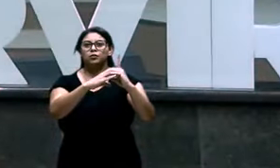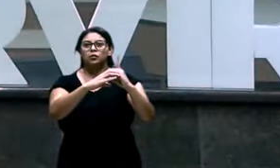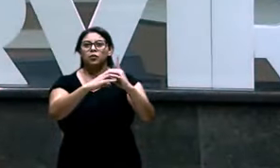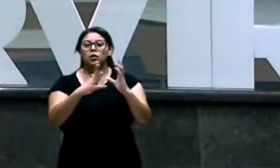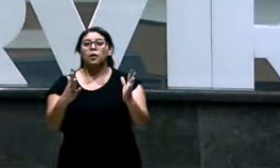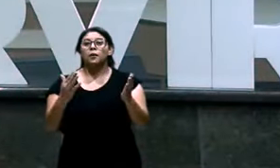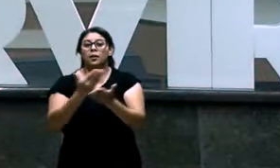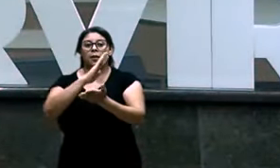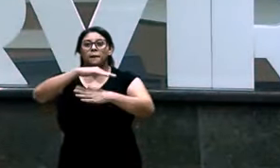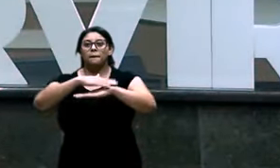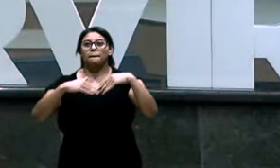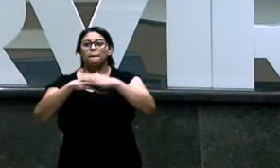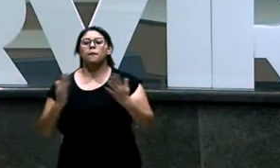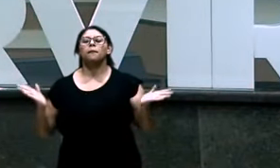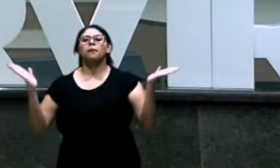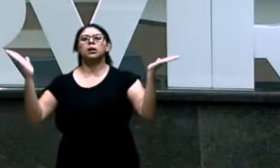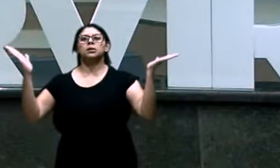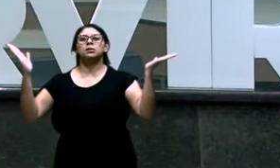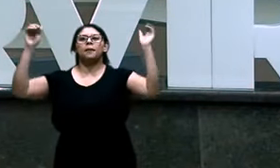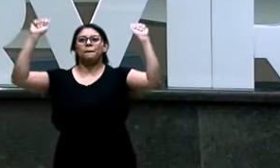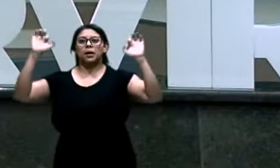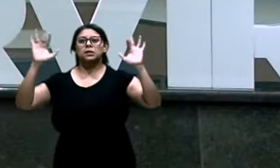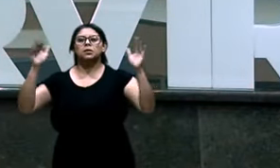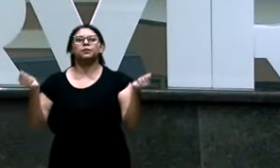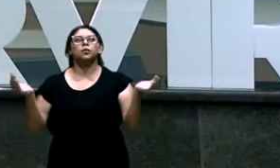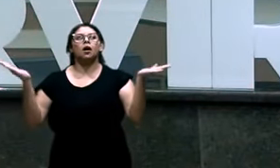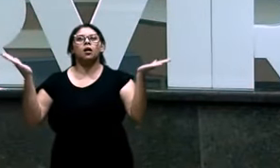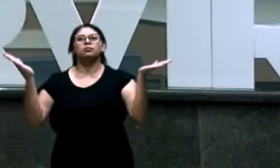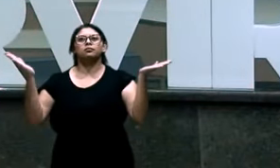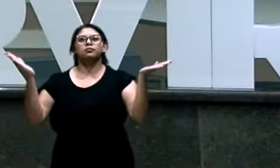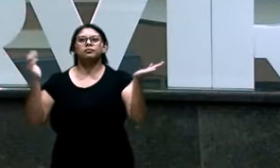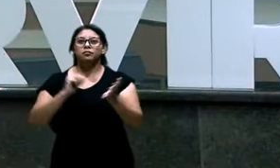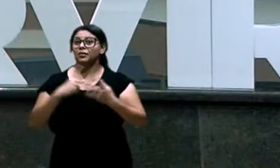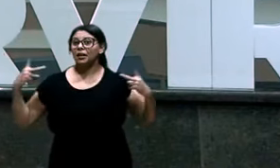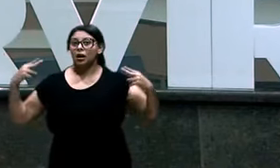sentou, ficou olhando e disse: todavia,